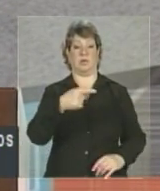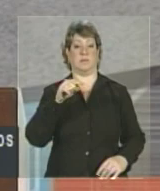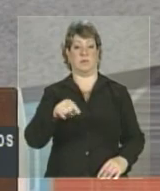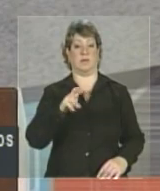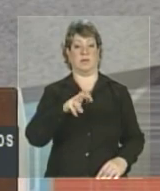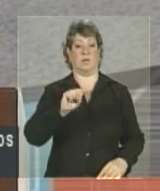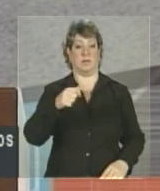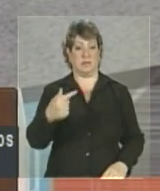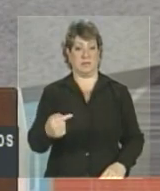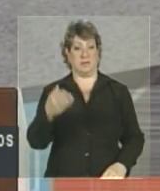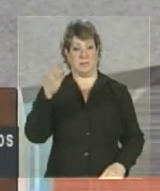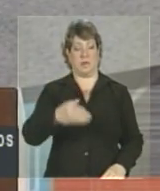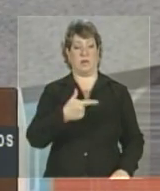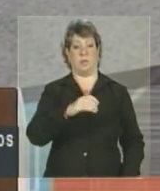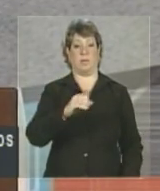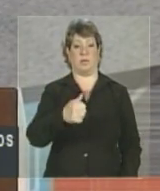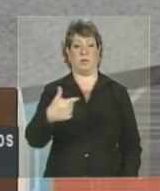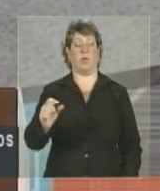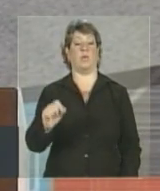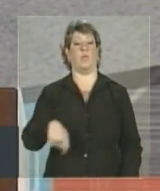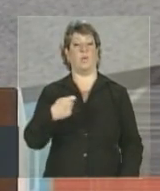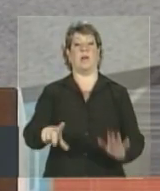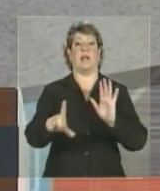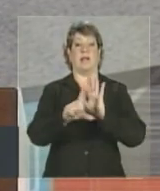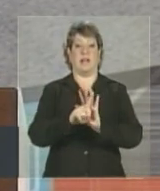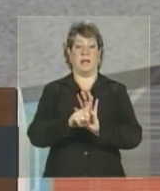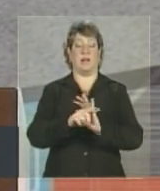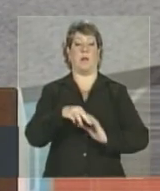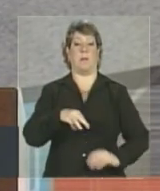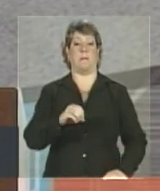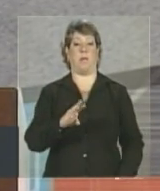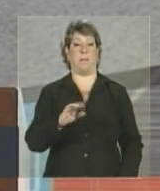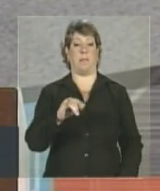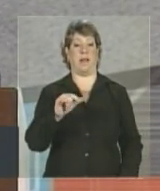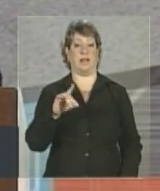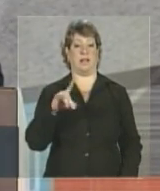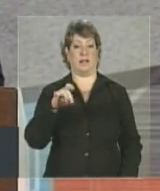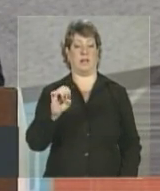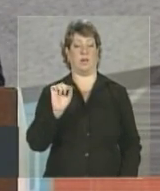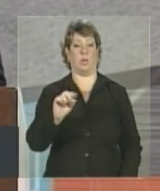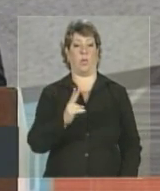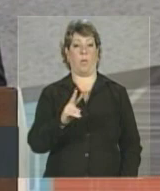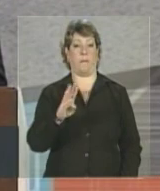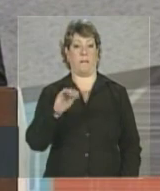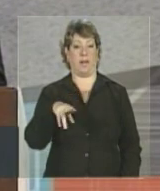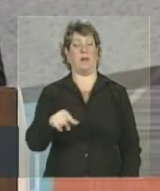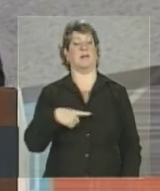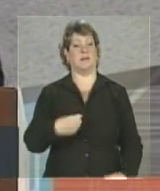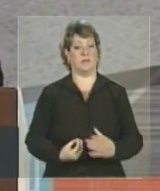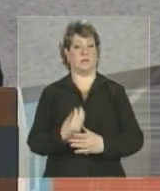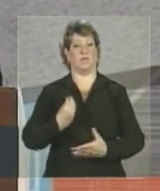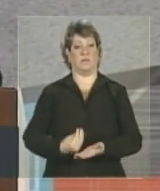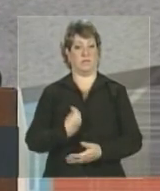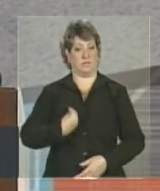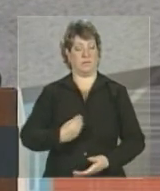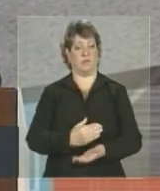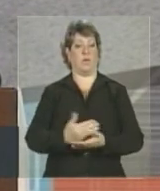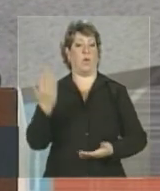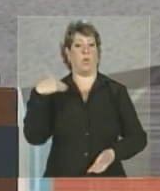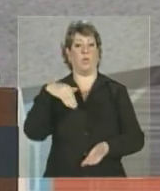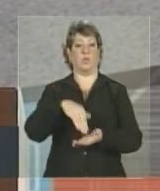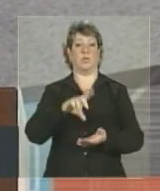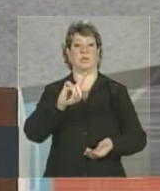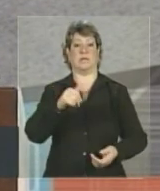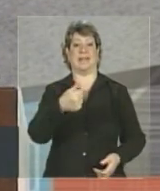12.587/2012, conhecida como Lei da Mobilidade Urbana, que entrou em vigor no último dia 13